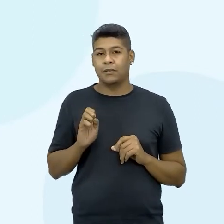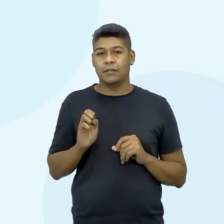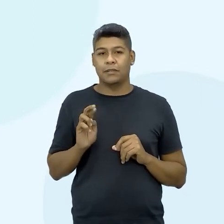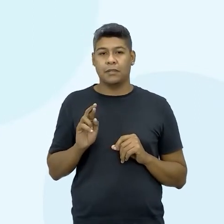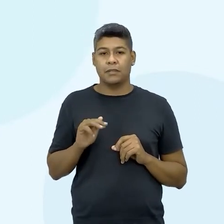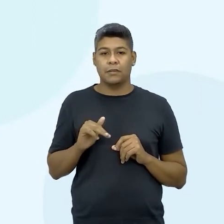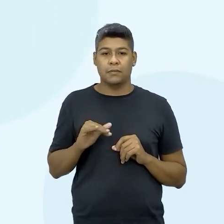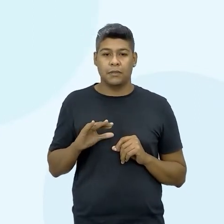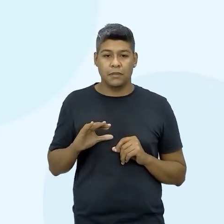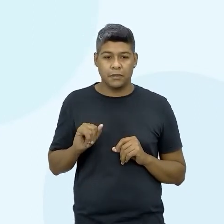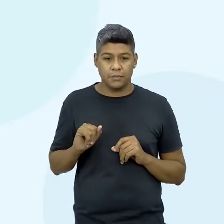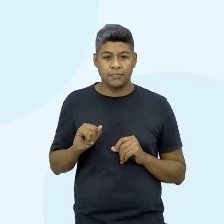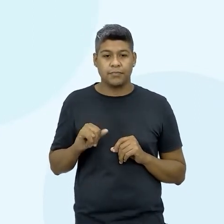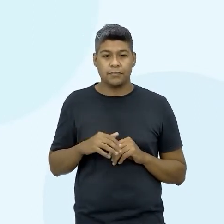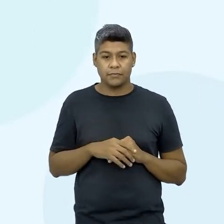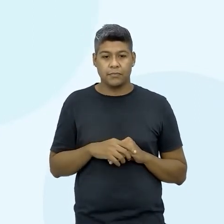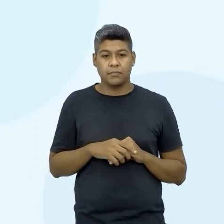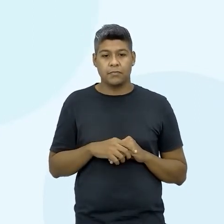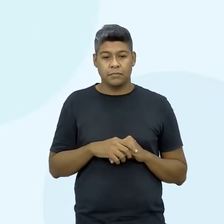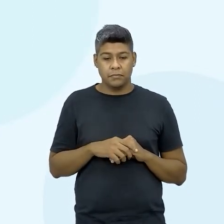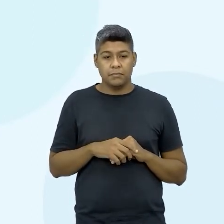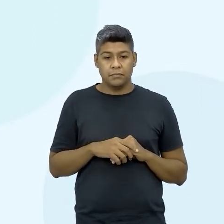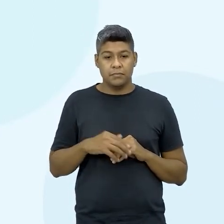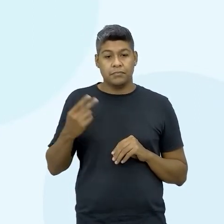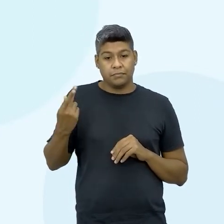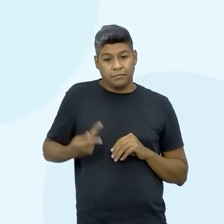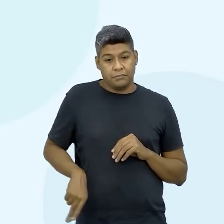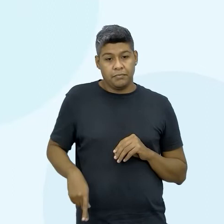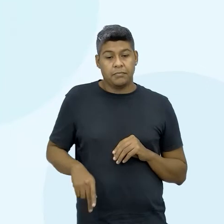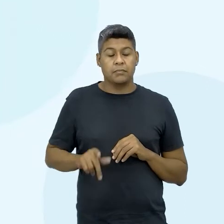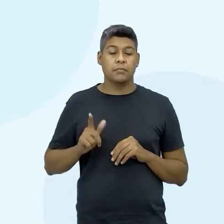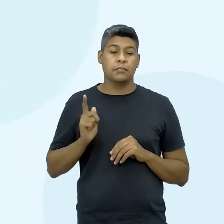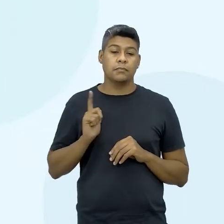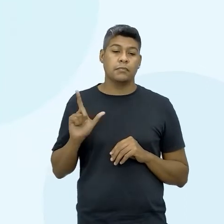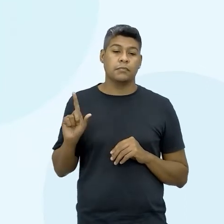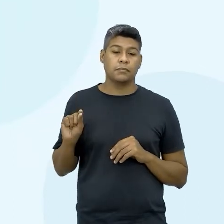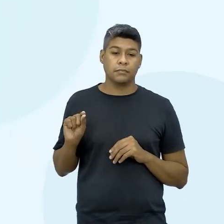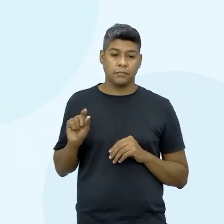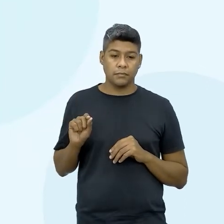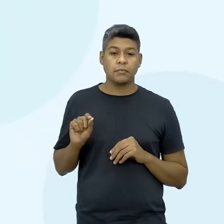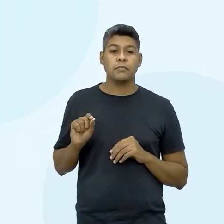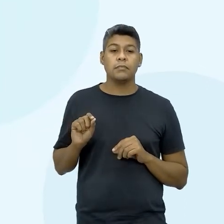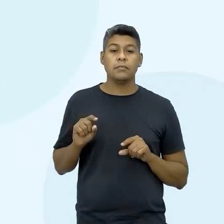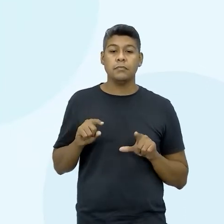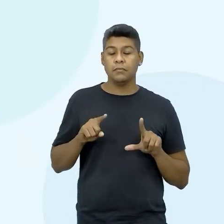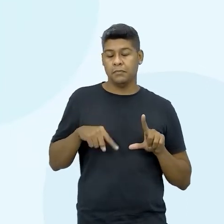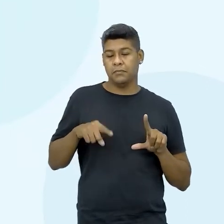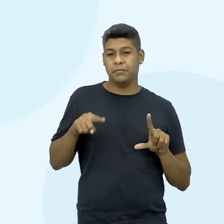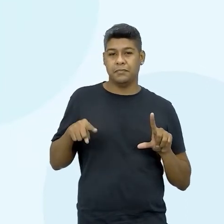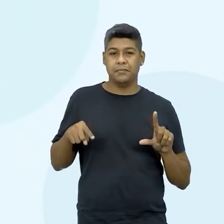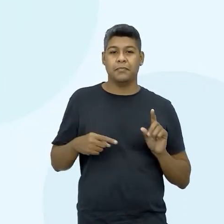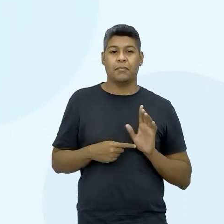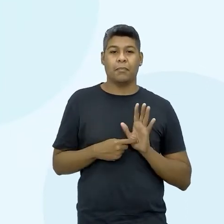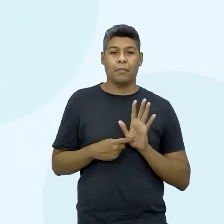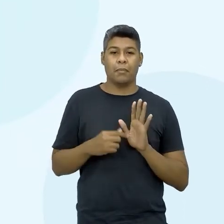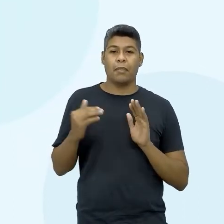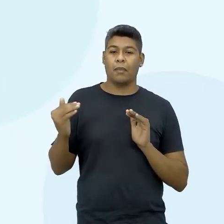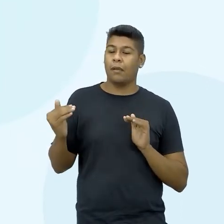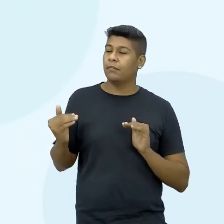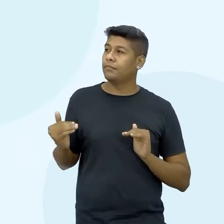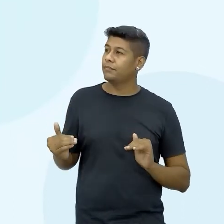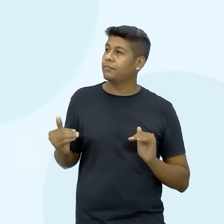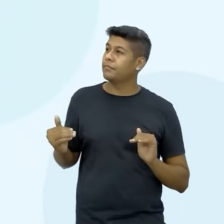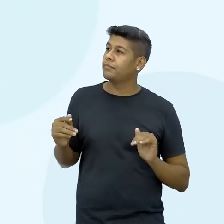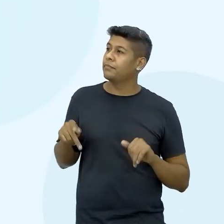operação por país. Então aqui a gente tem um gráfico que mostra aqui embaixo ó, alguns